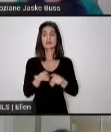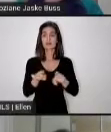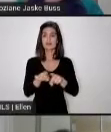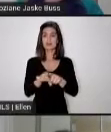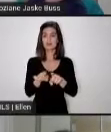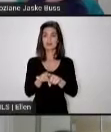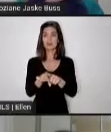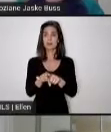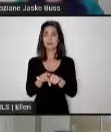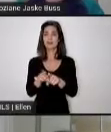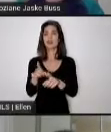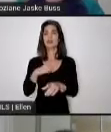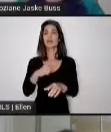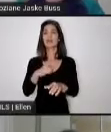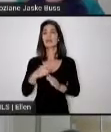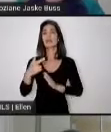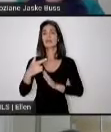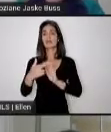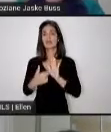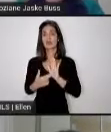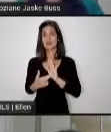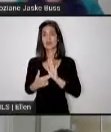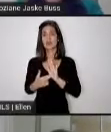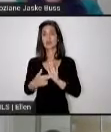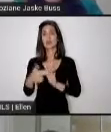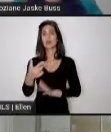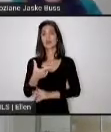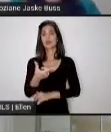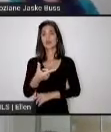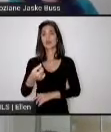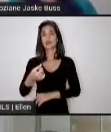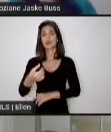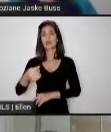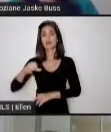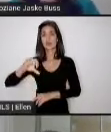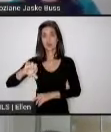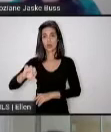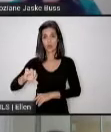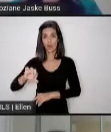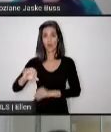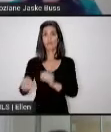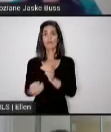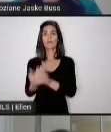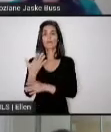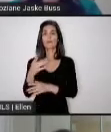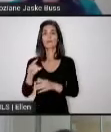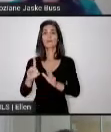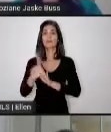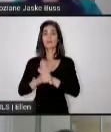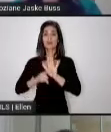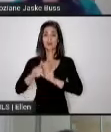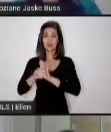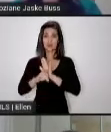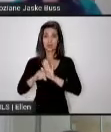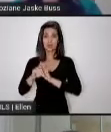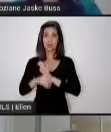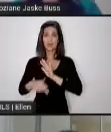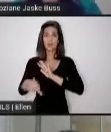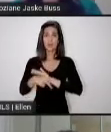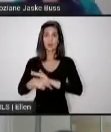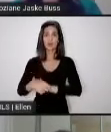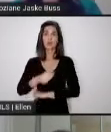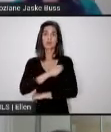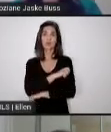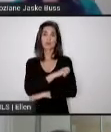a resolução, né, de 2009, que instituiu diretrizes operacionais para o atendimento